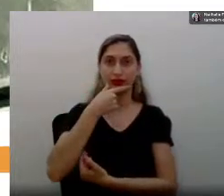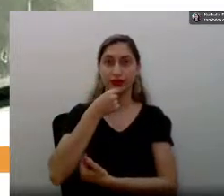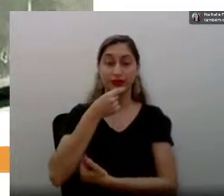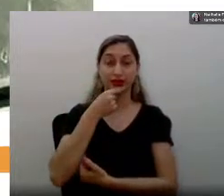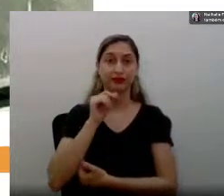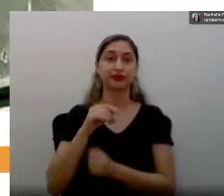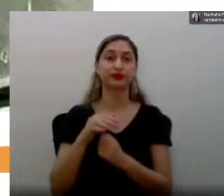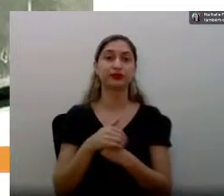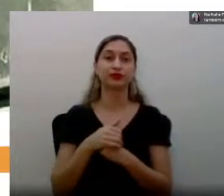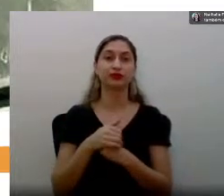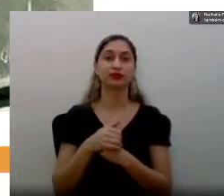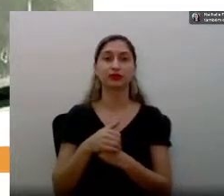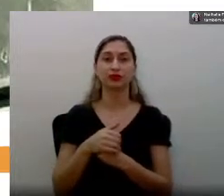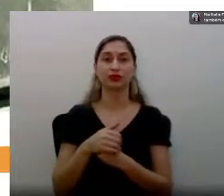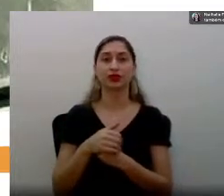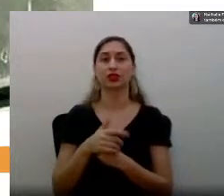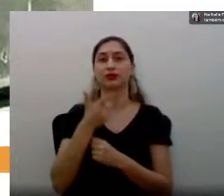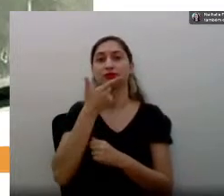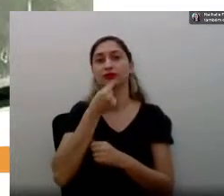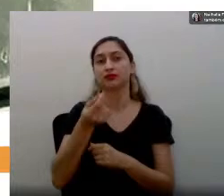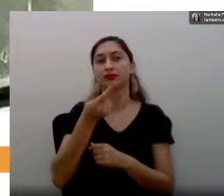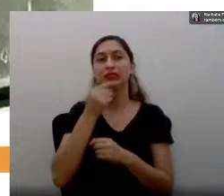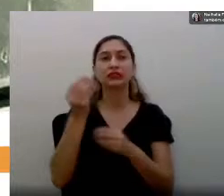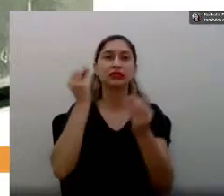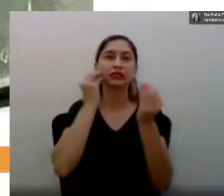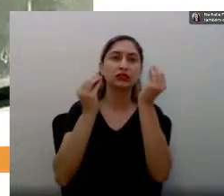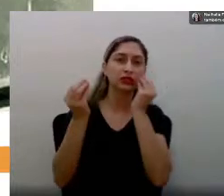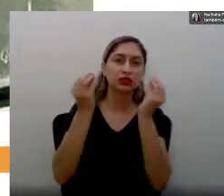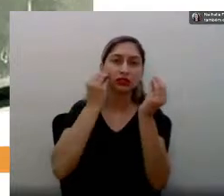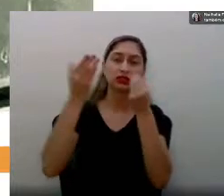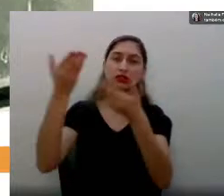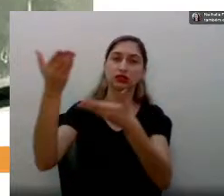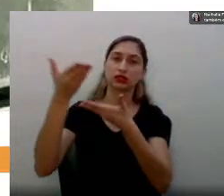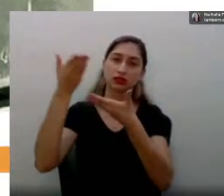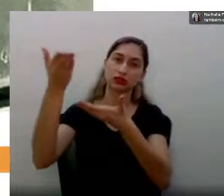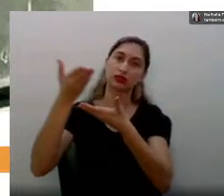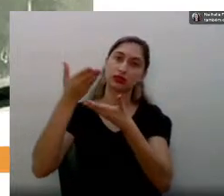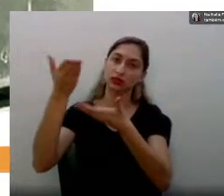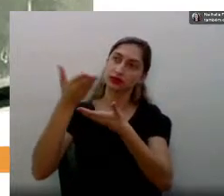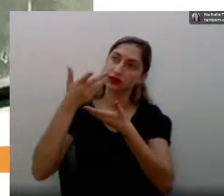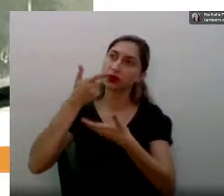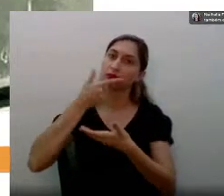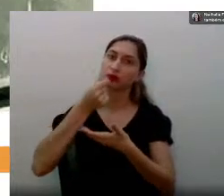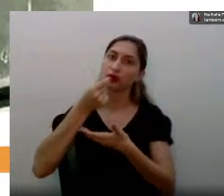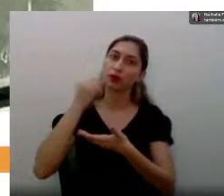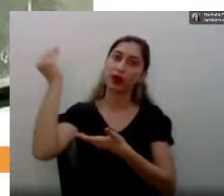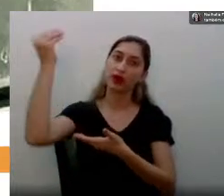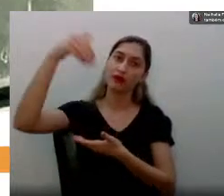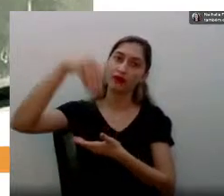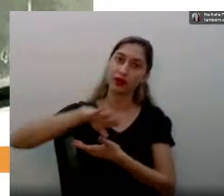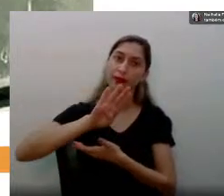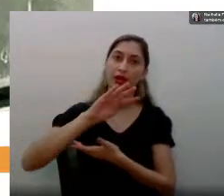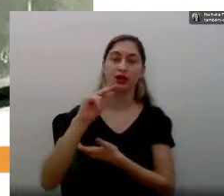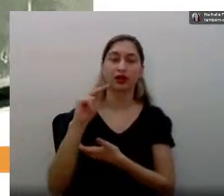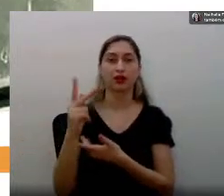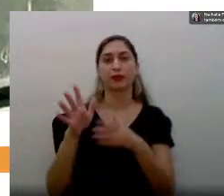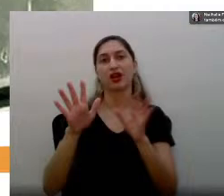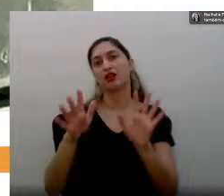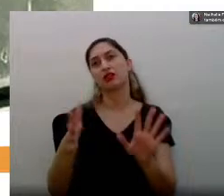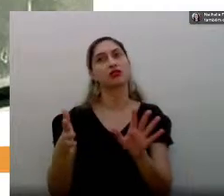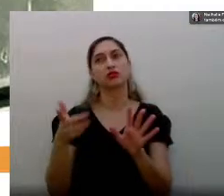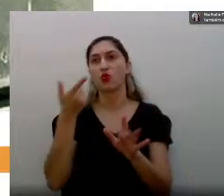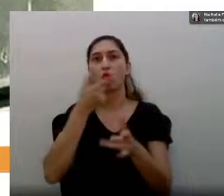mais que eles fizessem para participar do grupo né mas tem que fizessem convites o nome do grupo ficou sendo como uma homenagem